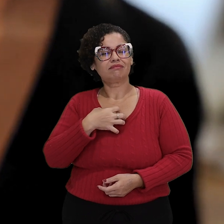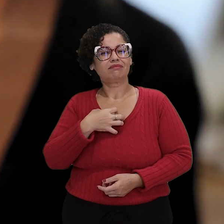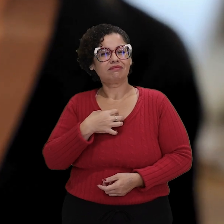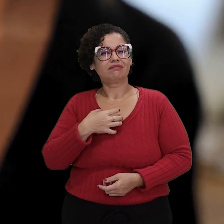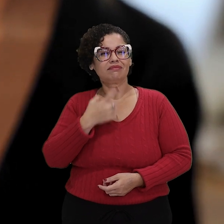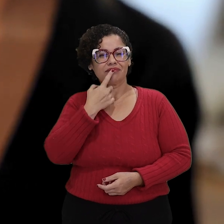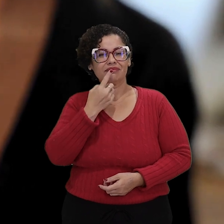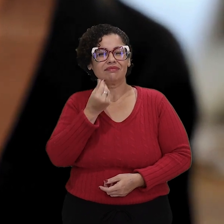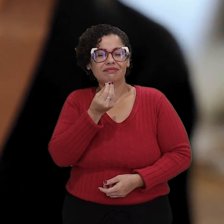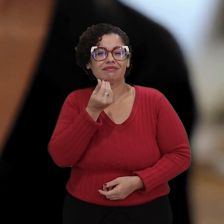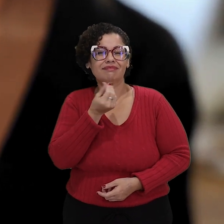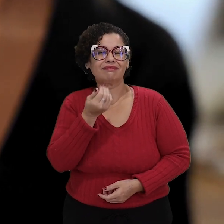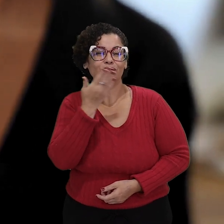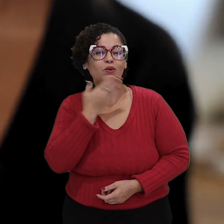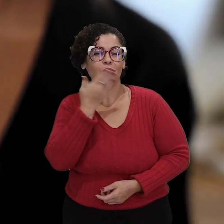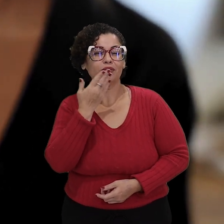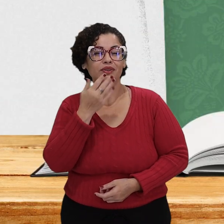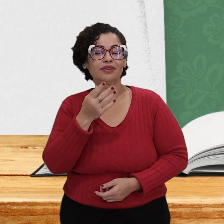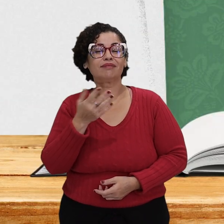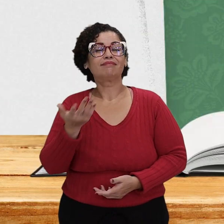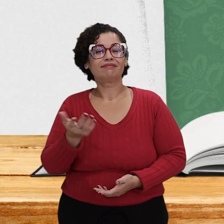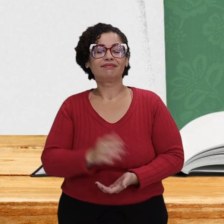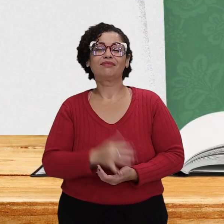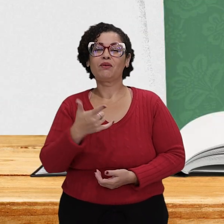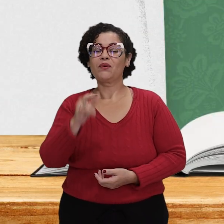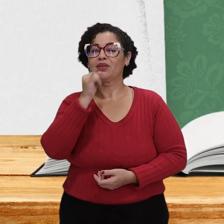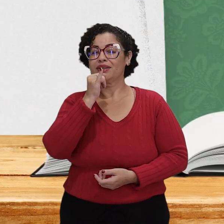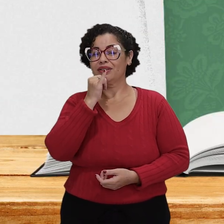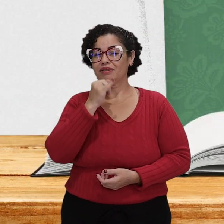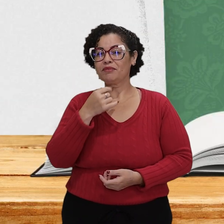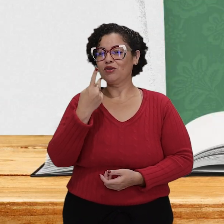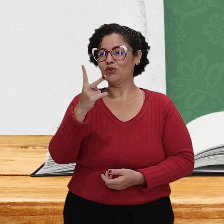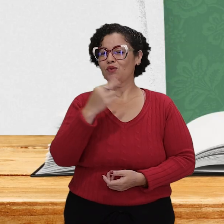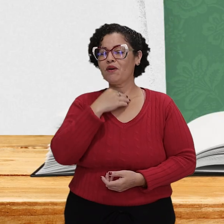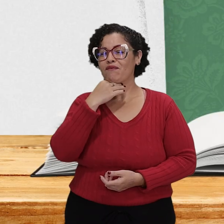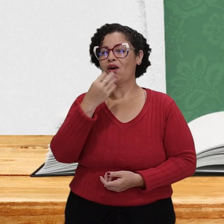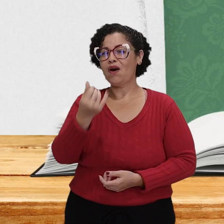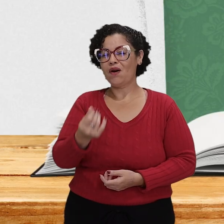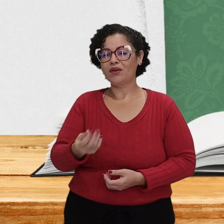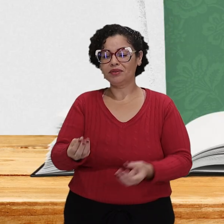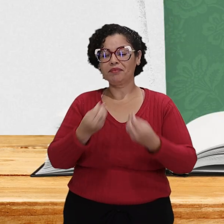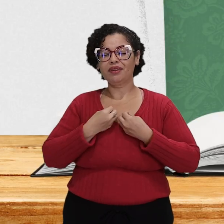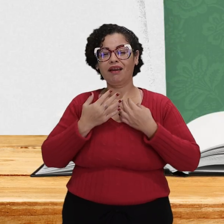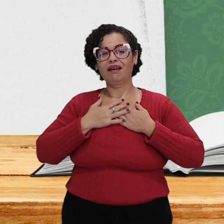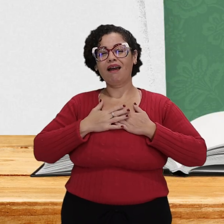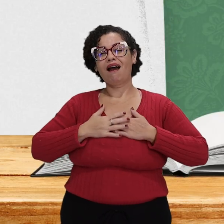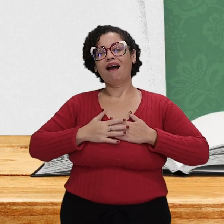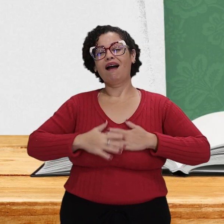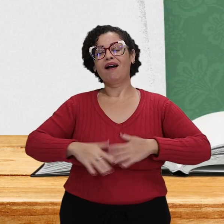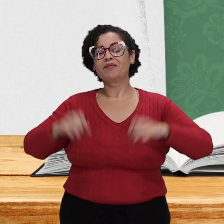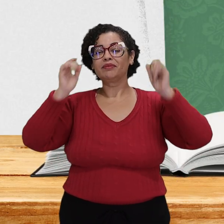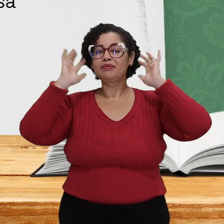sentir através do paladar. Outro exemplo. Sua voz macia acalmava